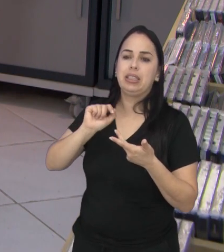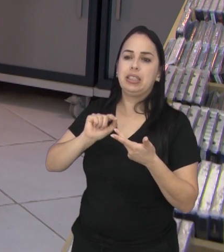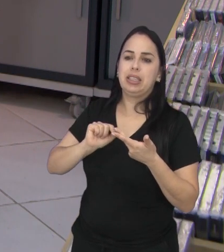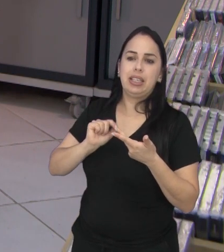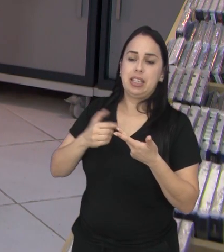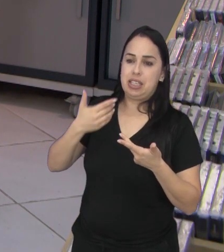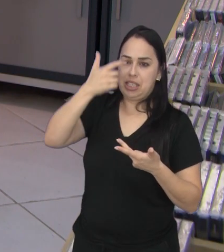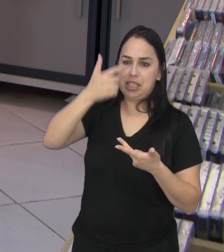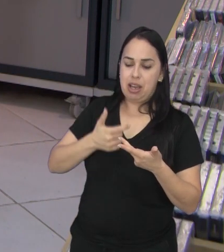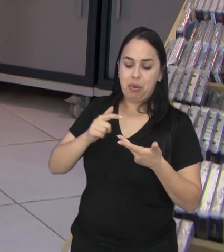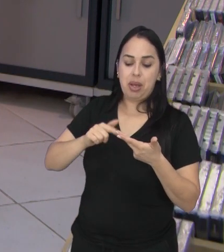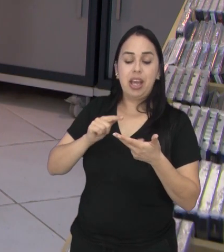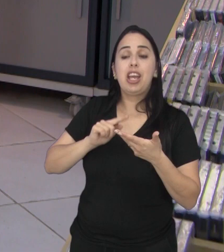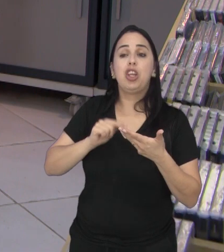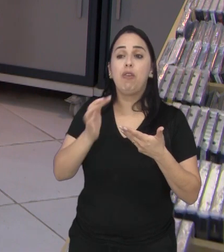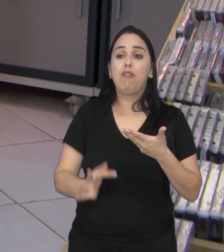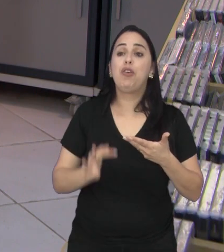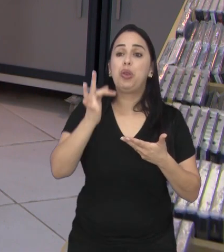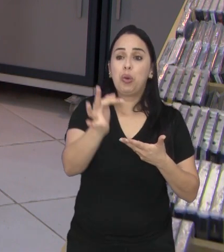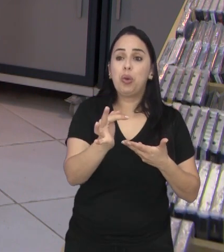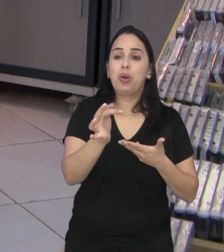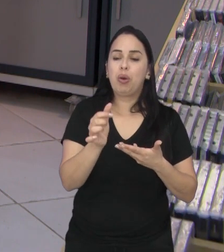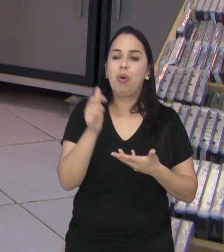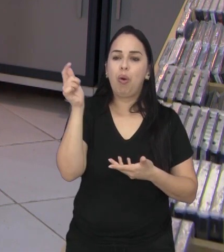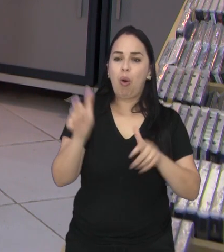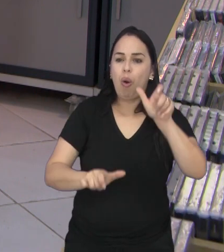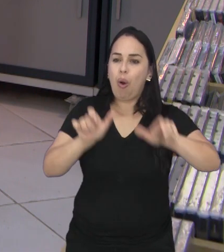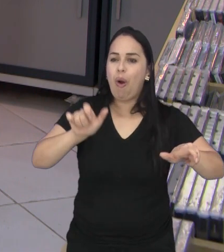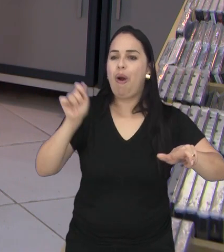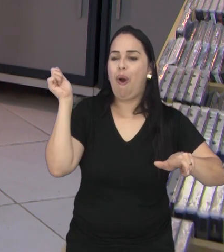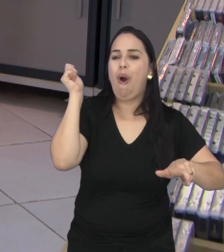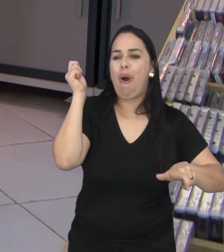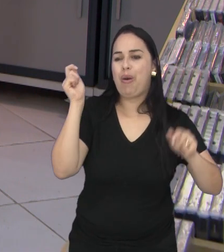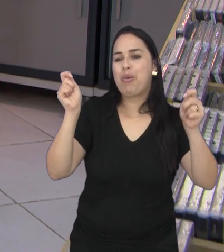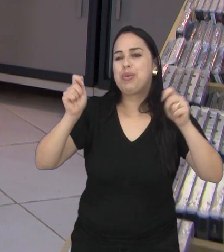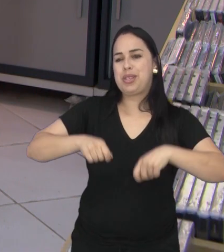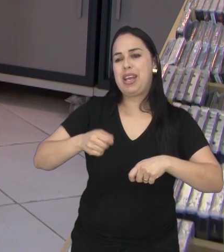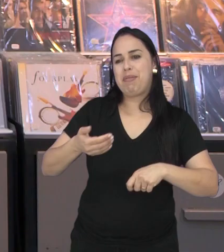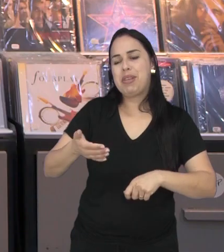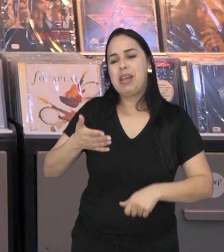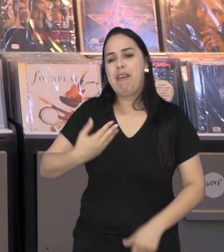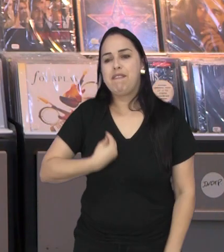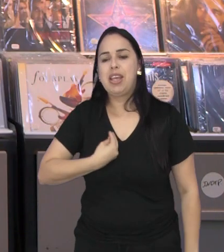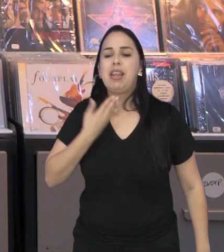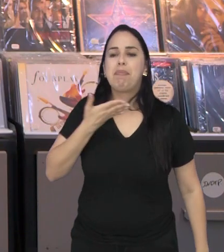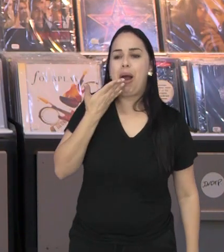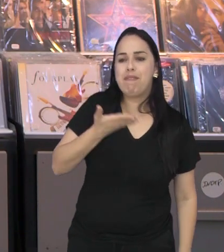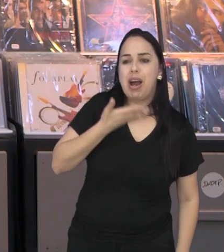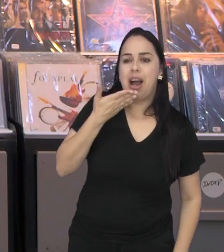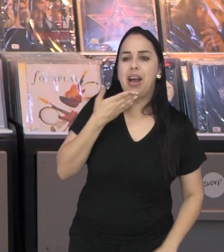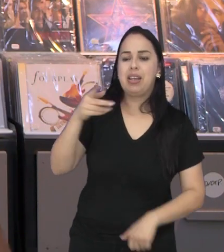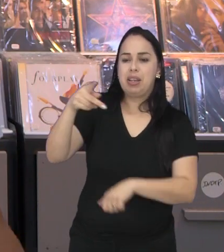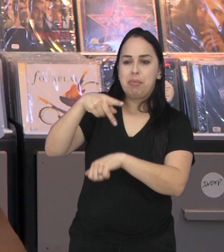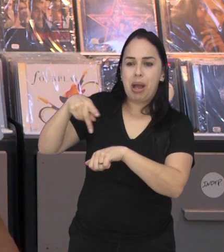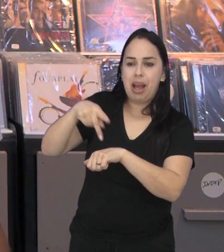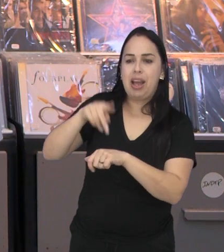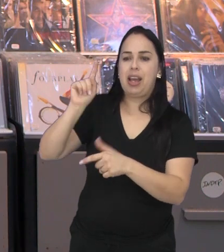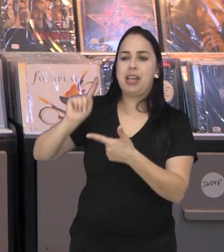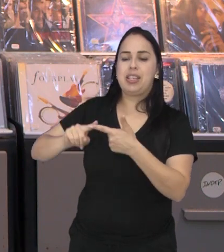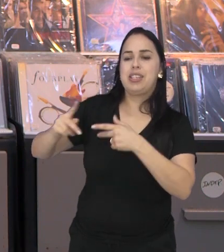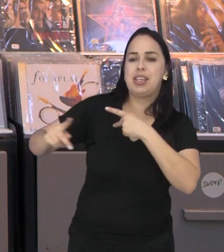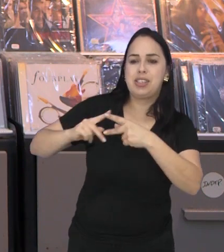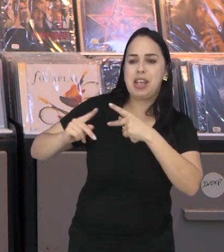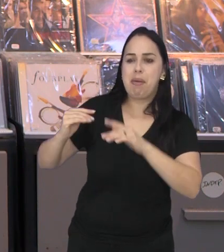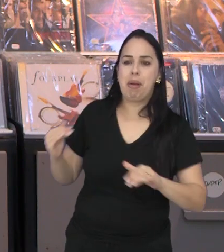e que as gerações futuras consigam, né, ter um pouco mais de facilidade, talvez, e um mundo, um Brasil, uma São José dos Campos